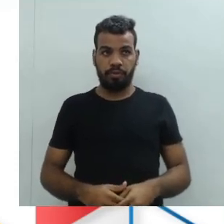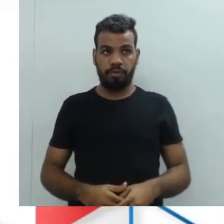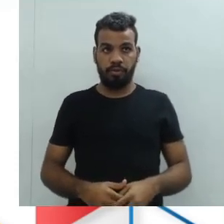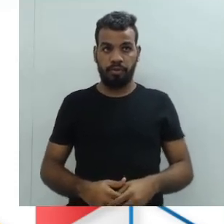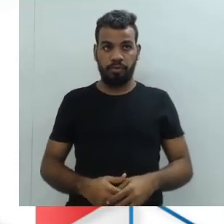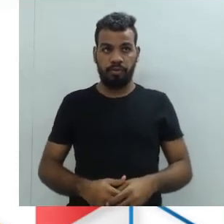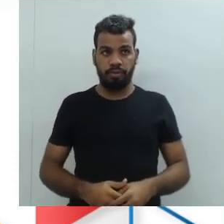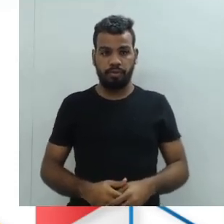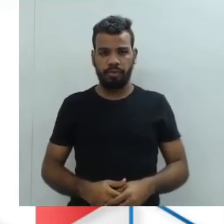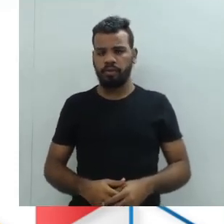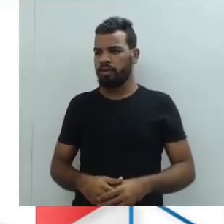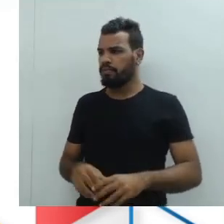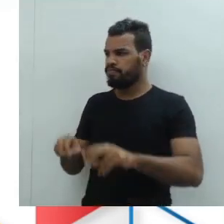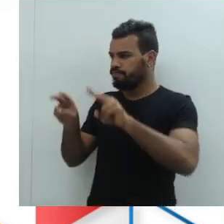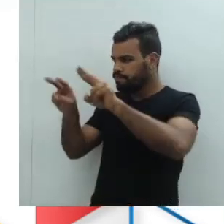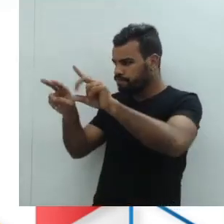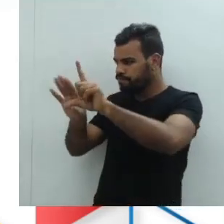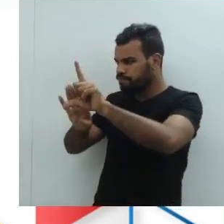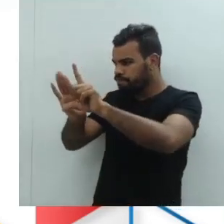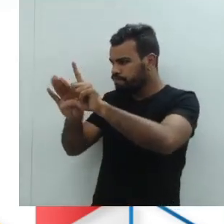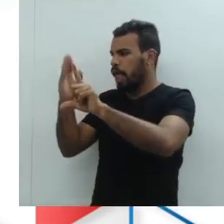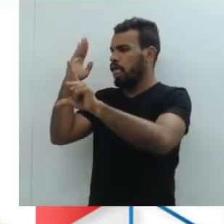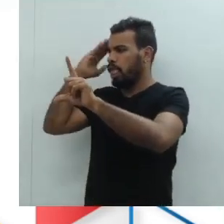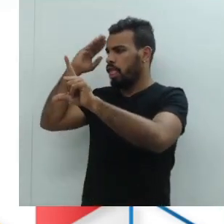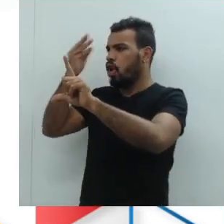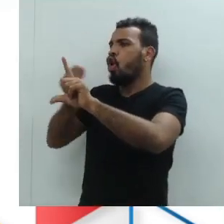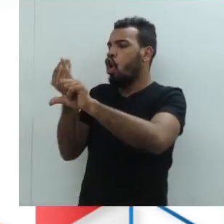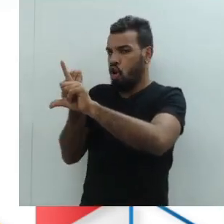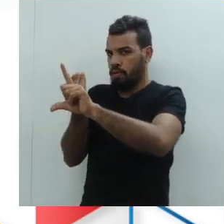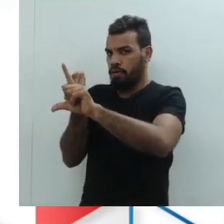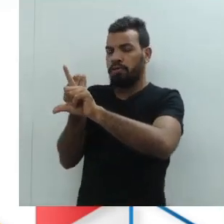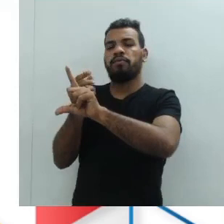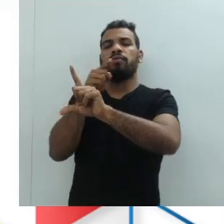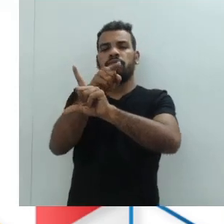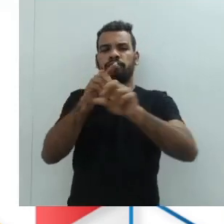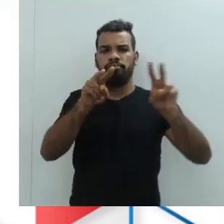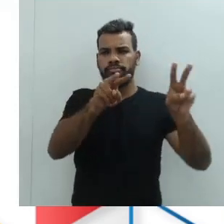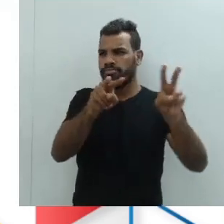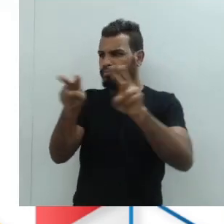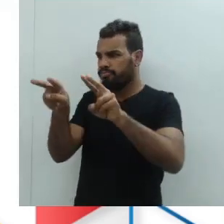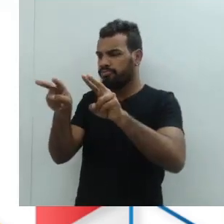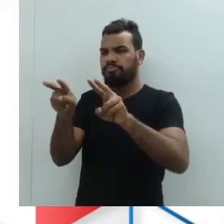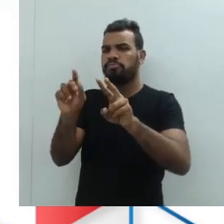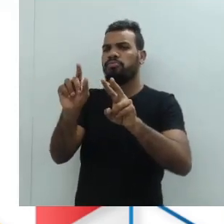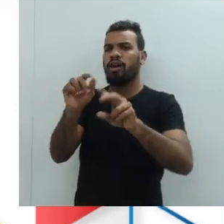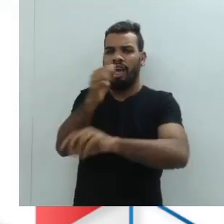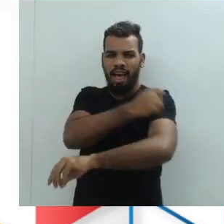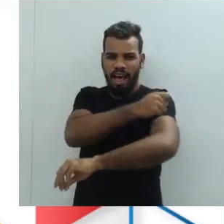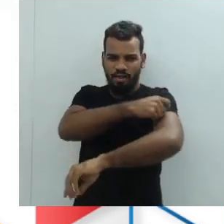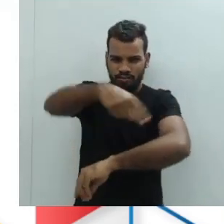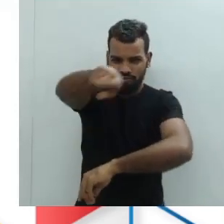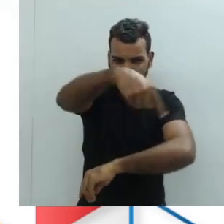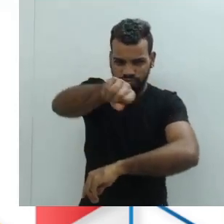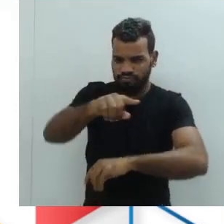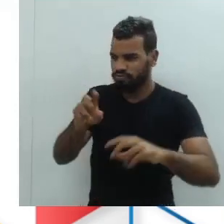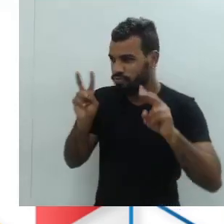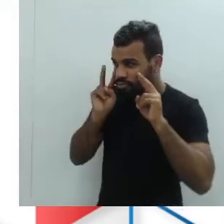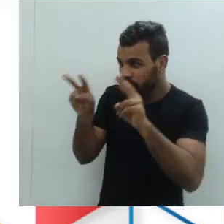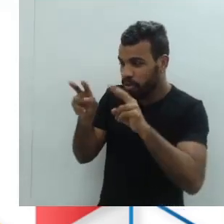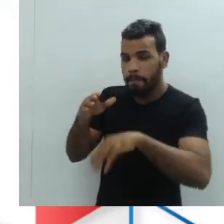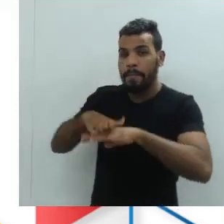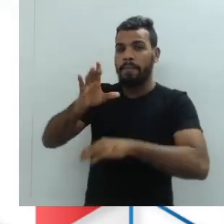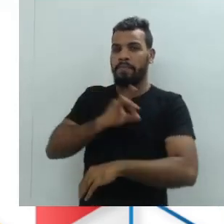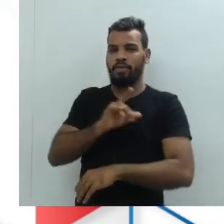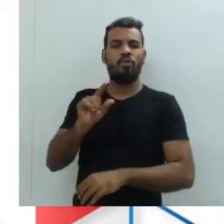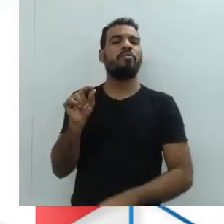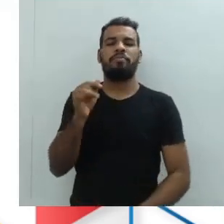Interpretando o gráfico. Vamos lá. Visualmente, a maioria dos estudantes tem mais medo de quê? Aí ele botou ali cobra.